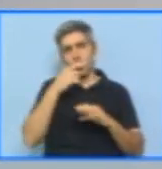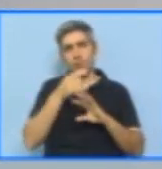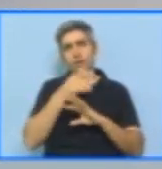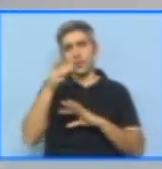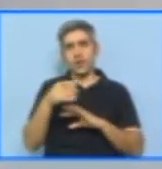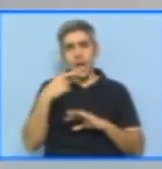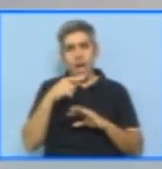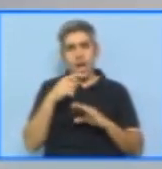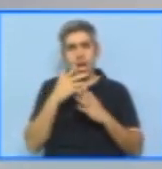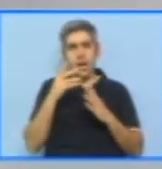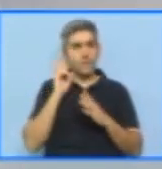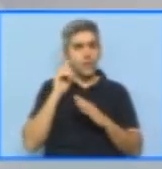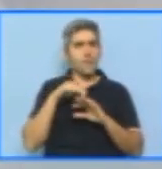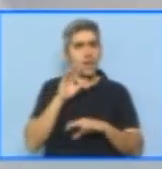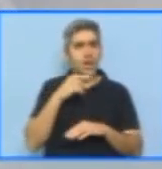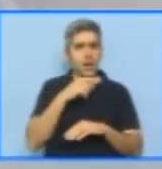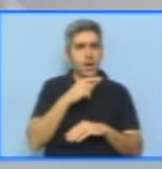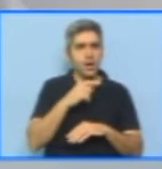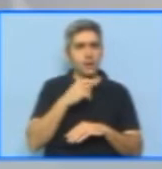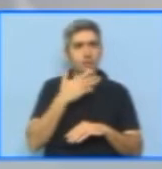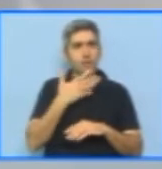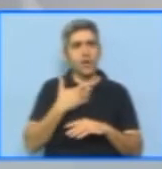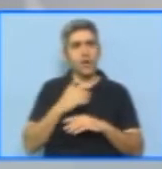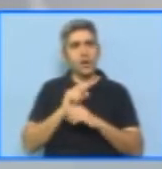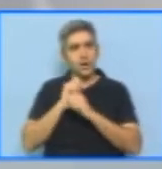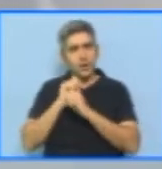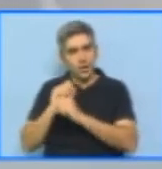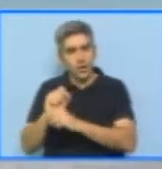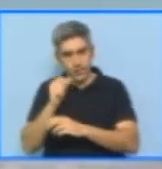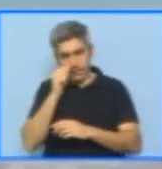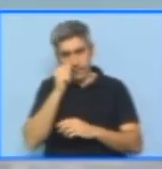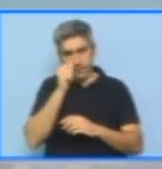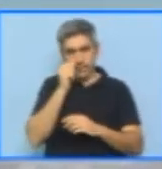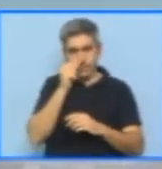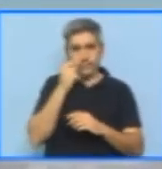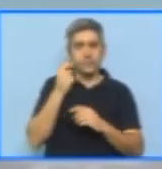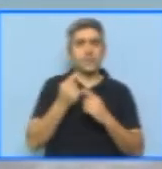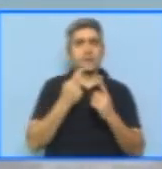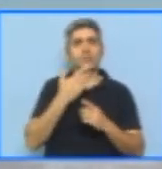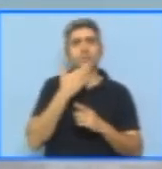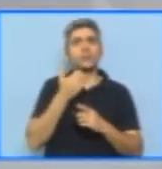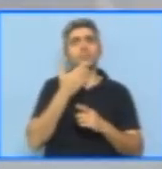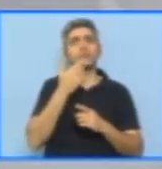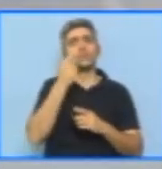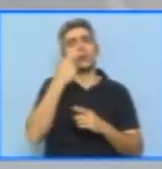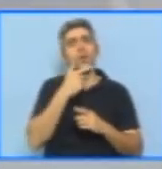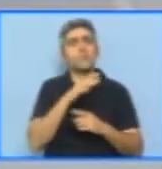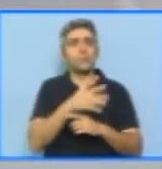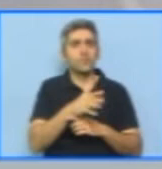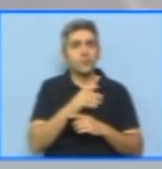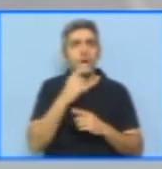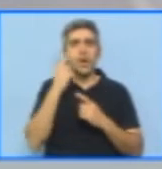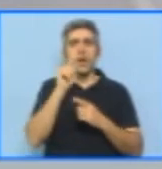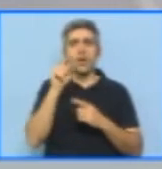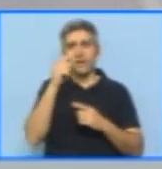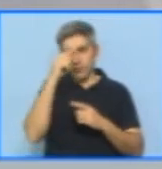maior parte dos casos, têm muito mais valor e que nos arrastam, porque, repara, quando porventura uma história menos bela de alguém em concreto que